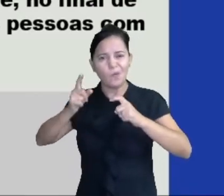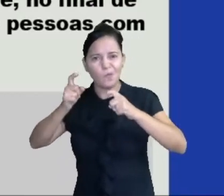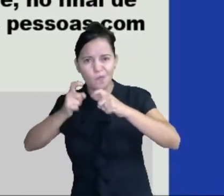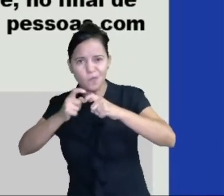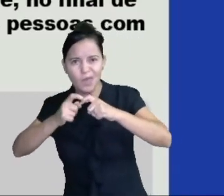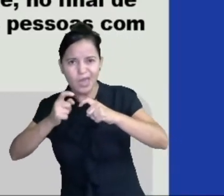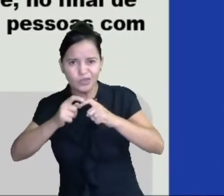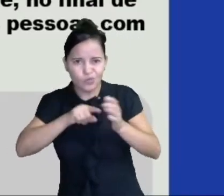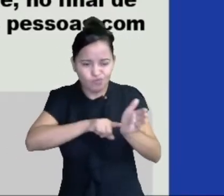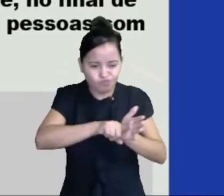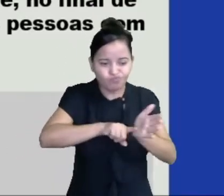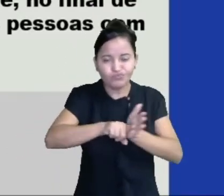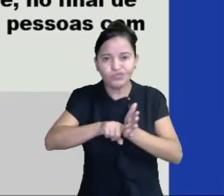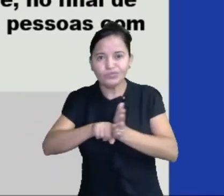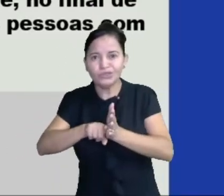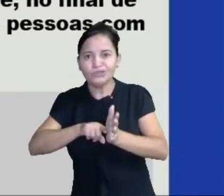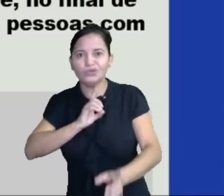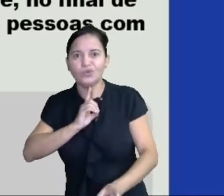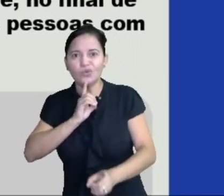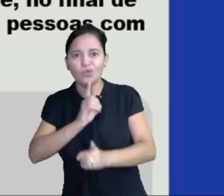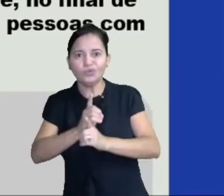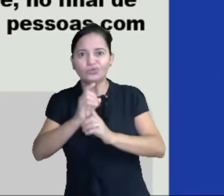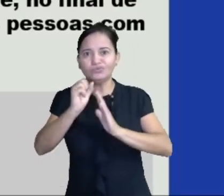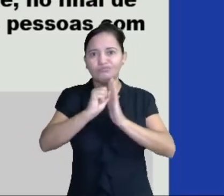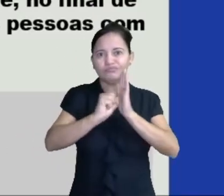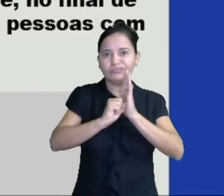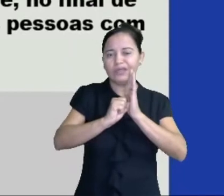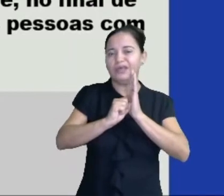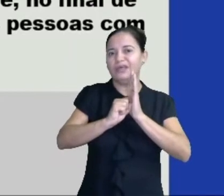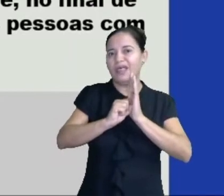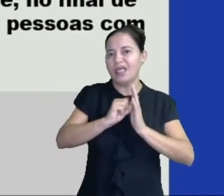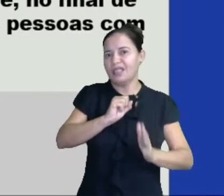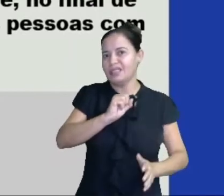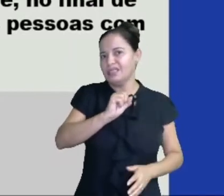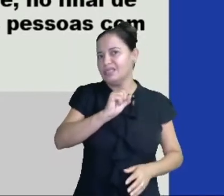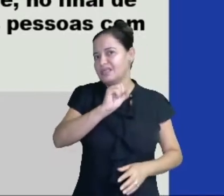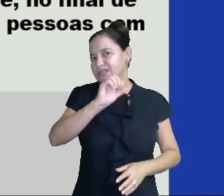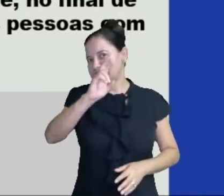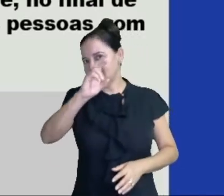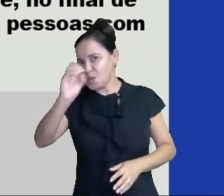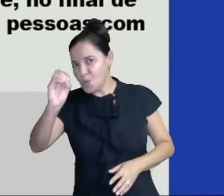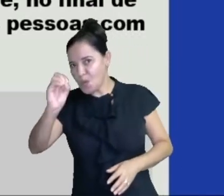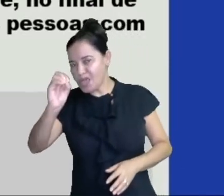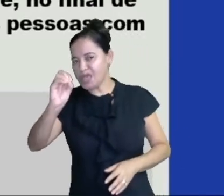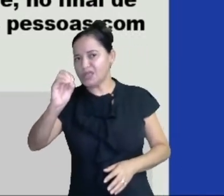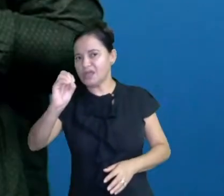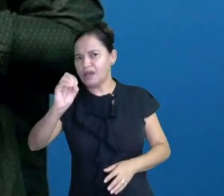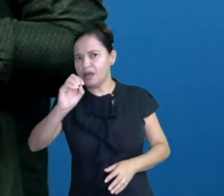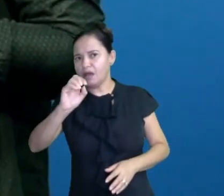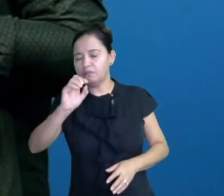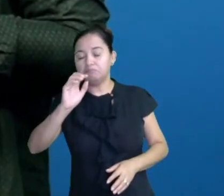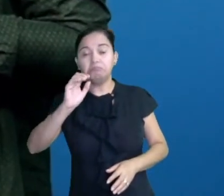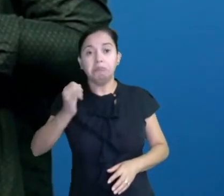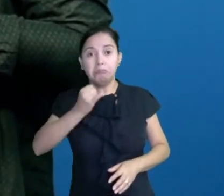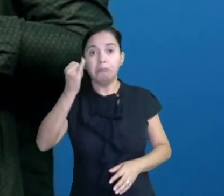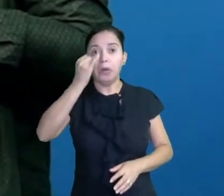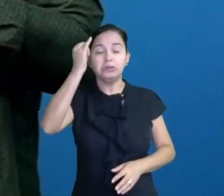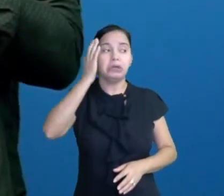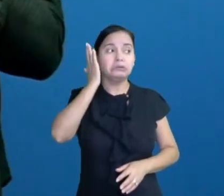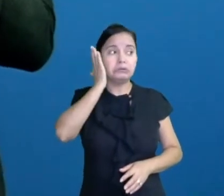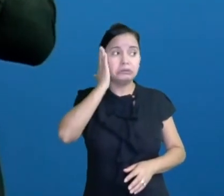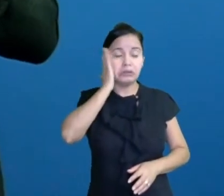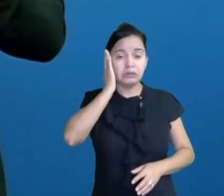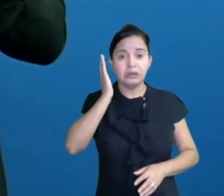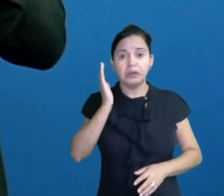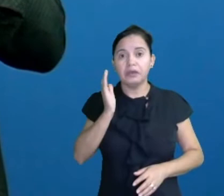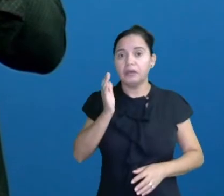na década de 50. E eu vou passar para vocês como é importante a gente entender como coisas